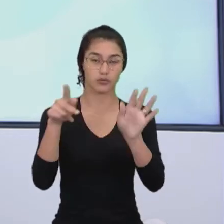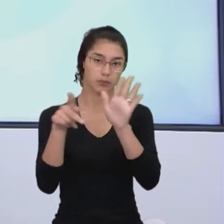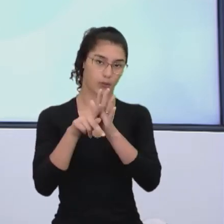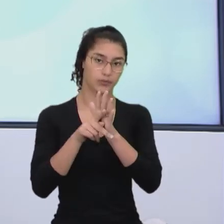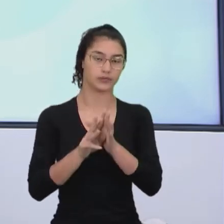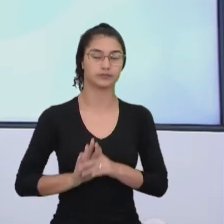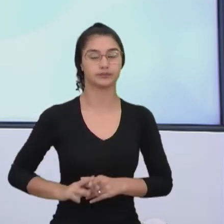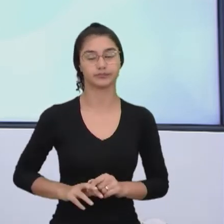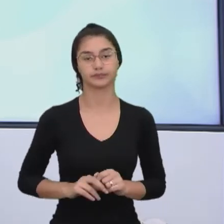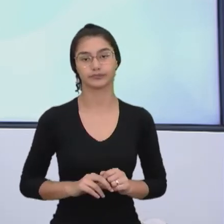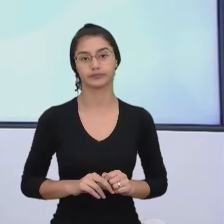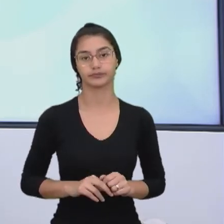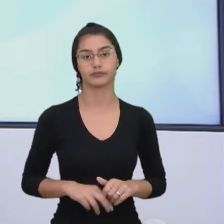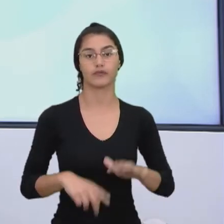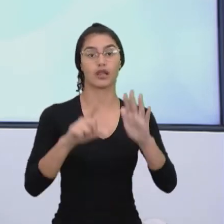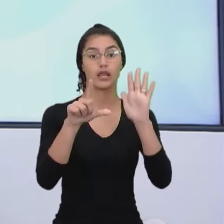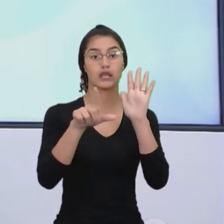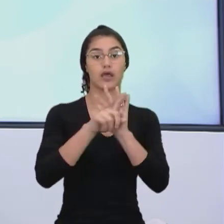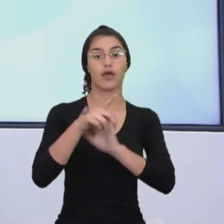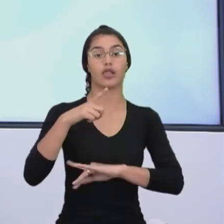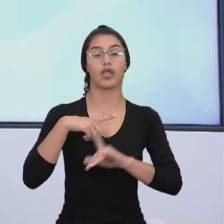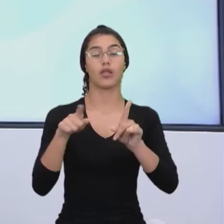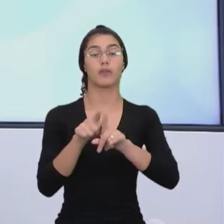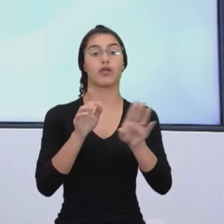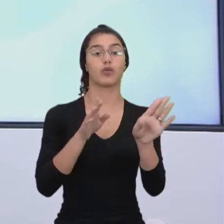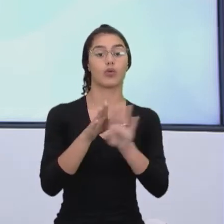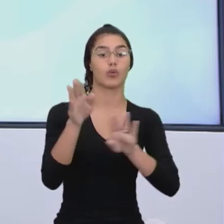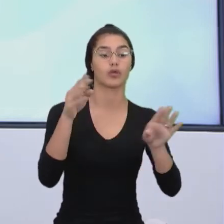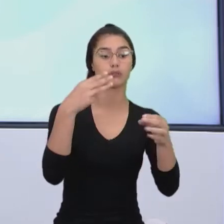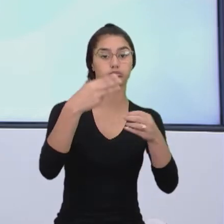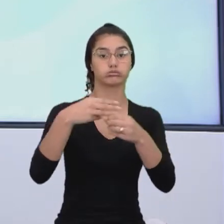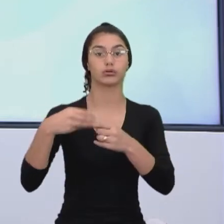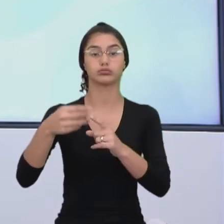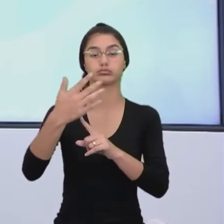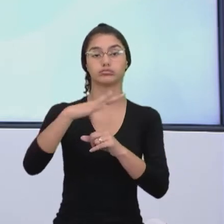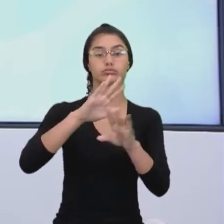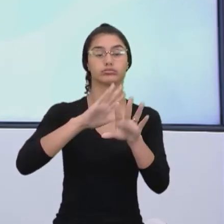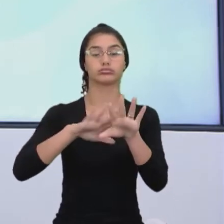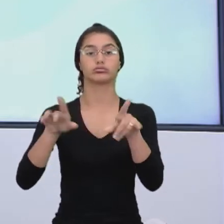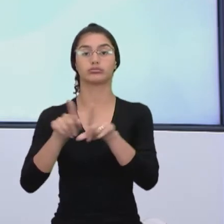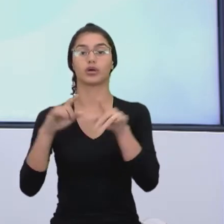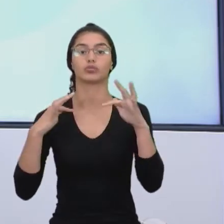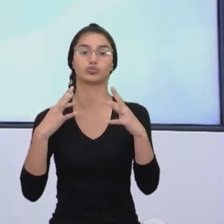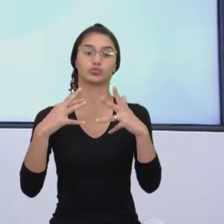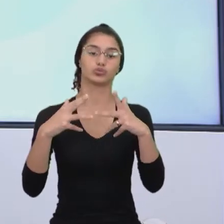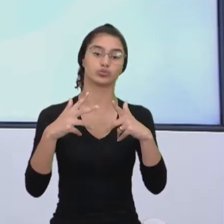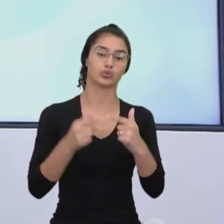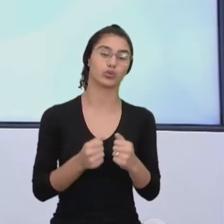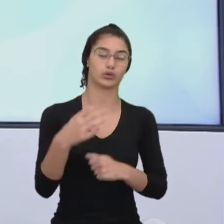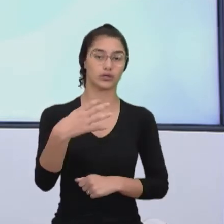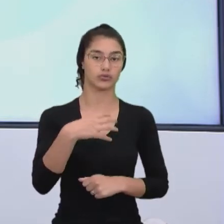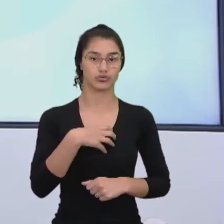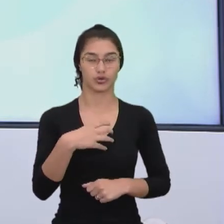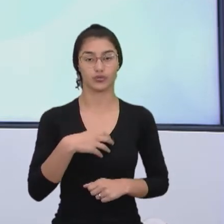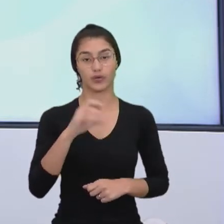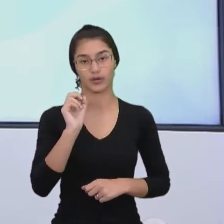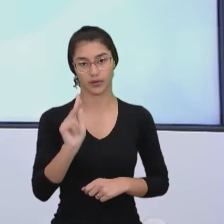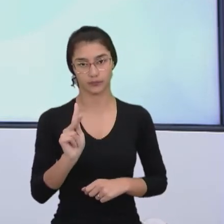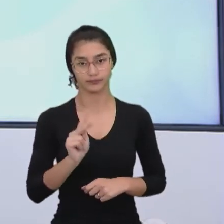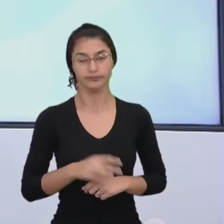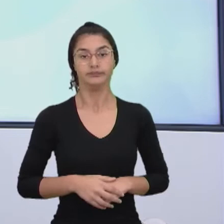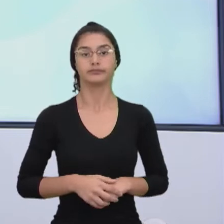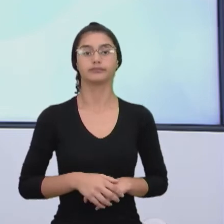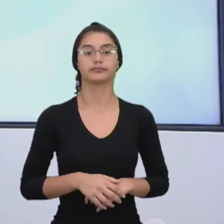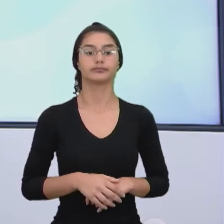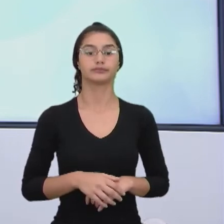as legislações, né, e aí os conselhos municipais de meio ambiente para trabalharem todas essas situações, tá certo?